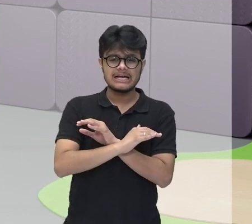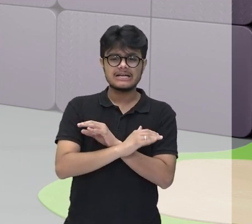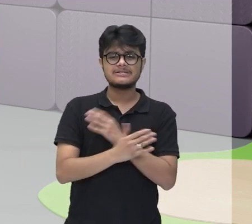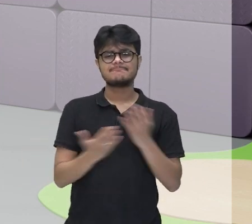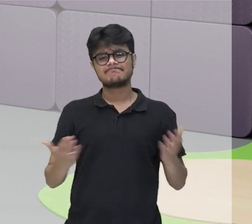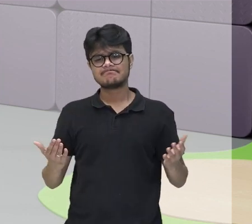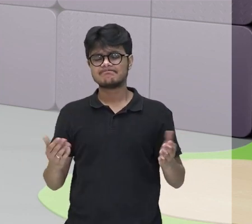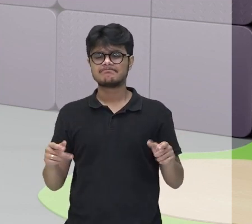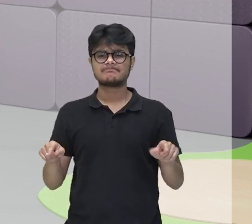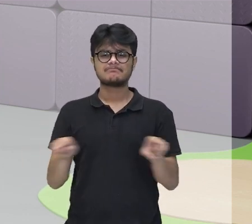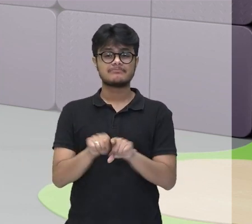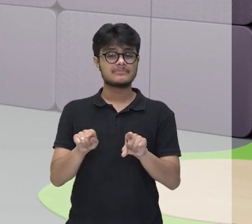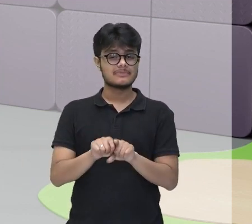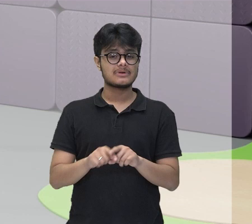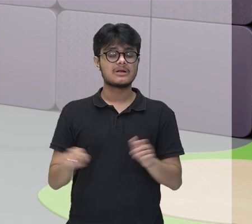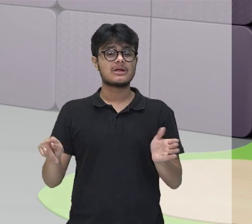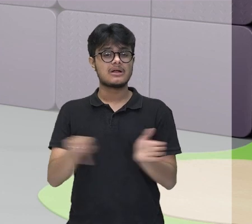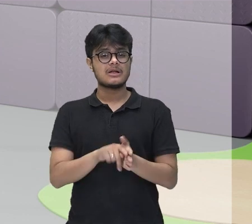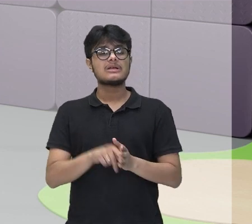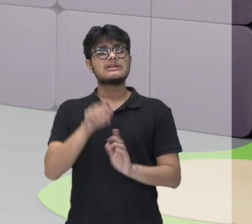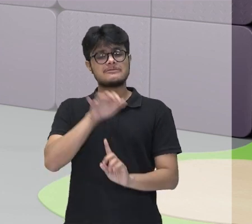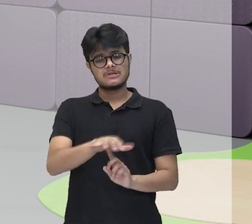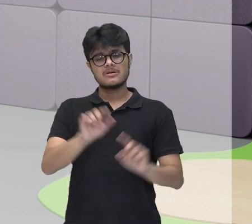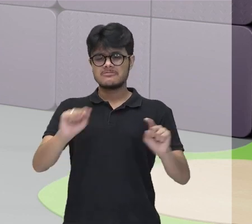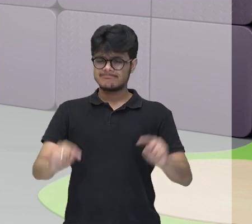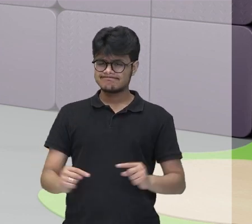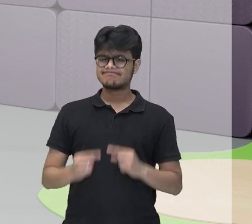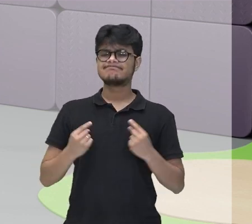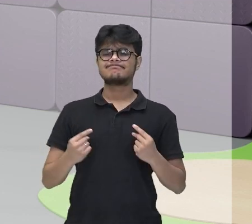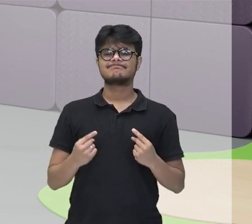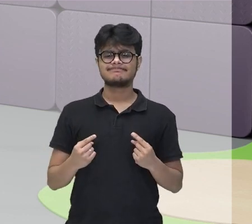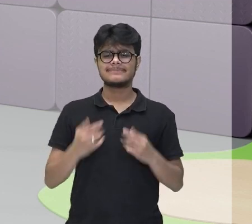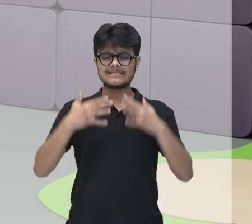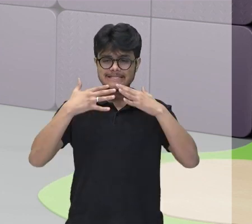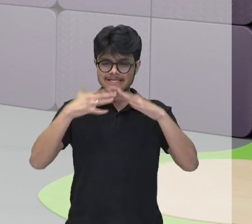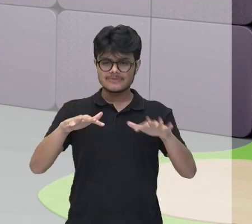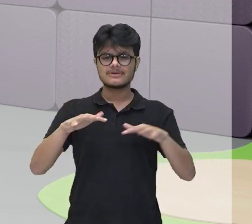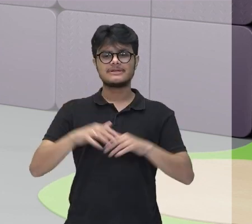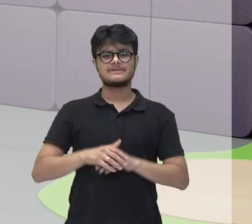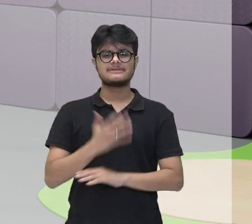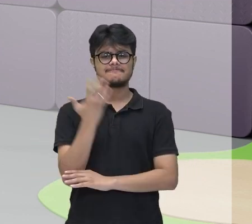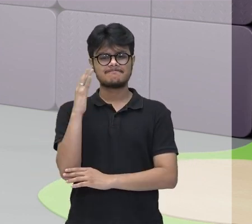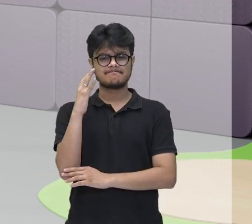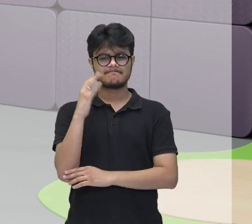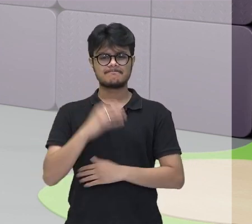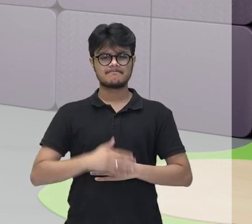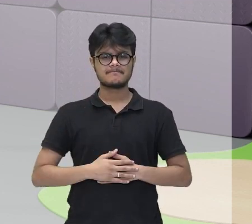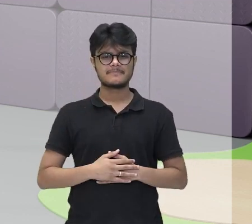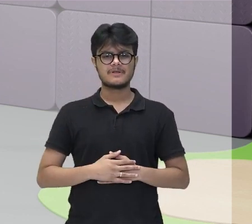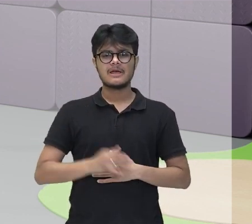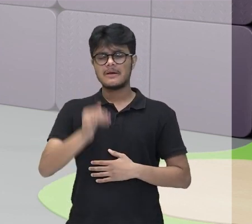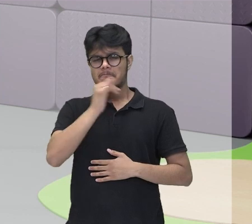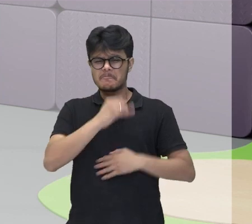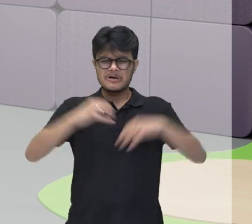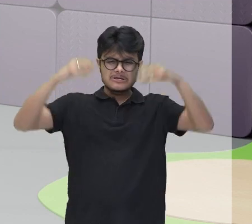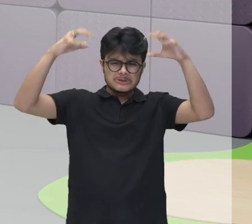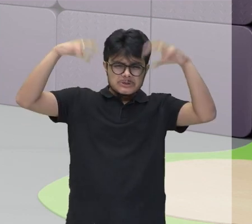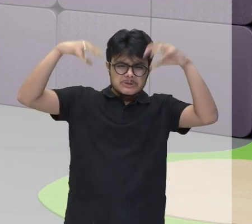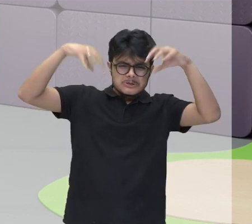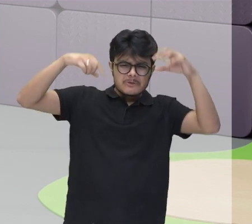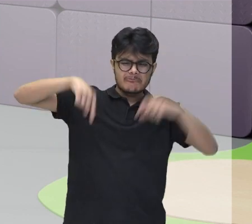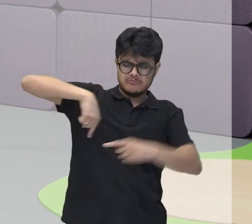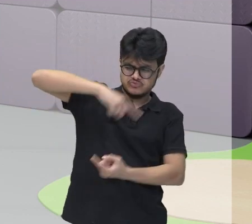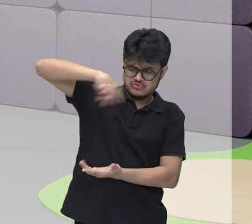tem ali a influência destes fenômenos naturais, como as tempestades, furacões